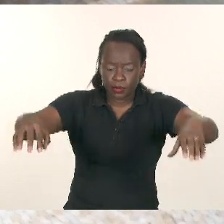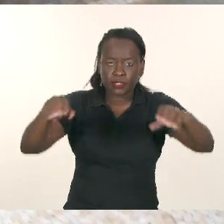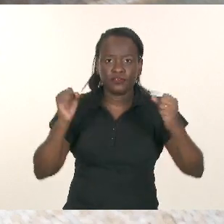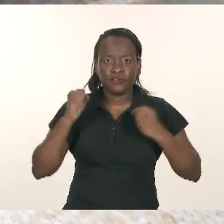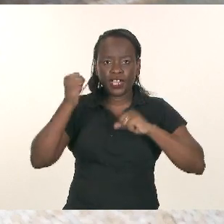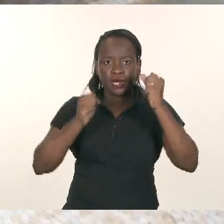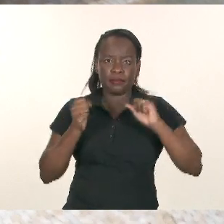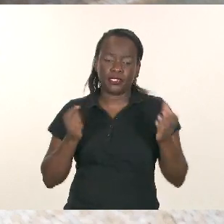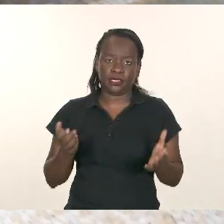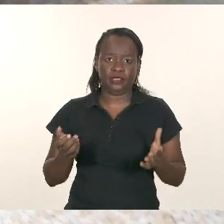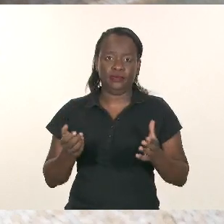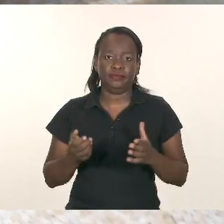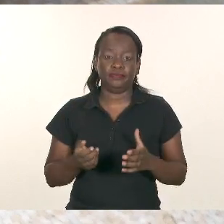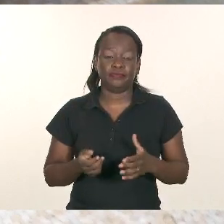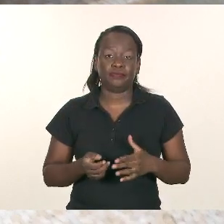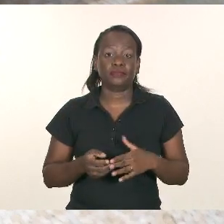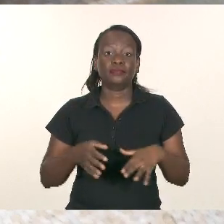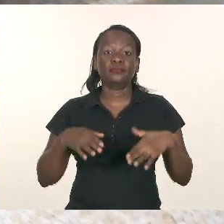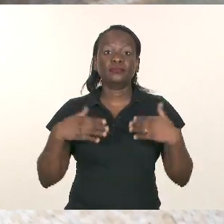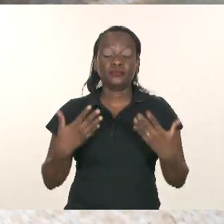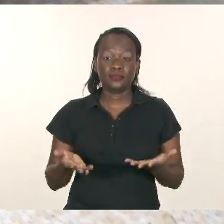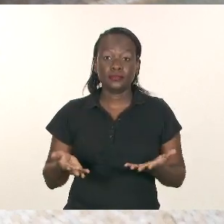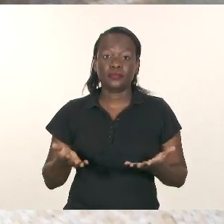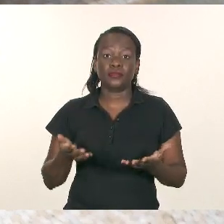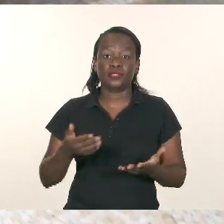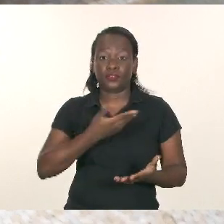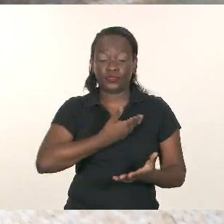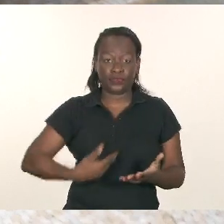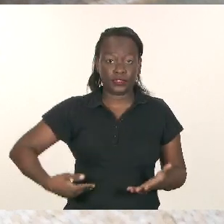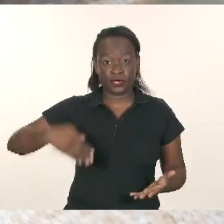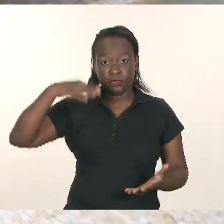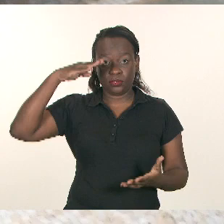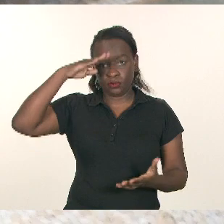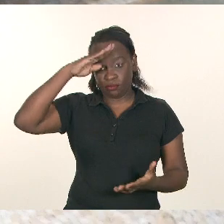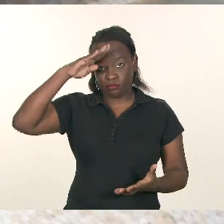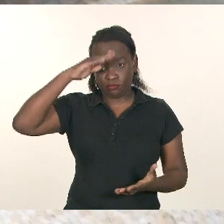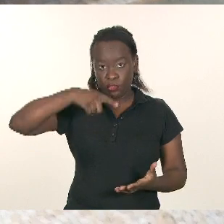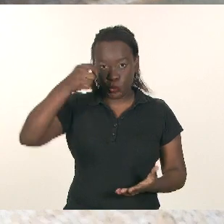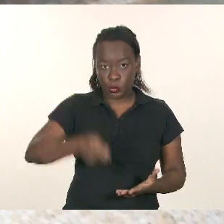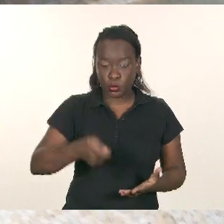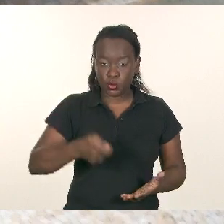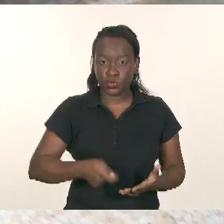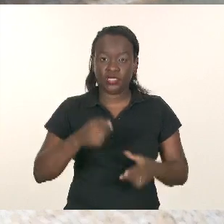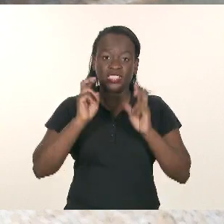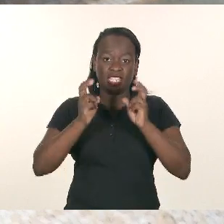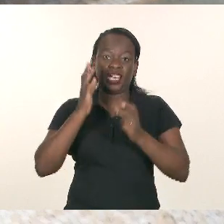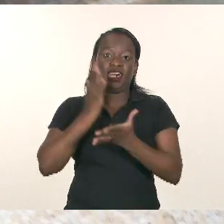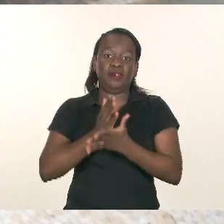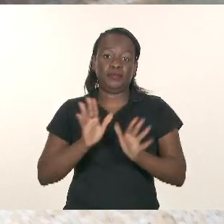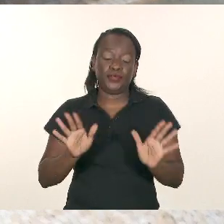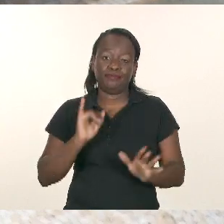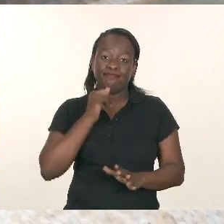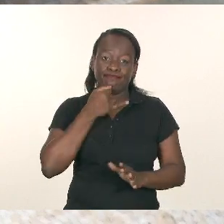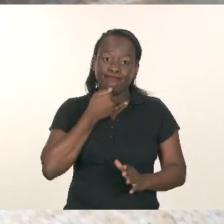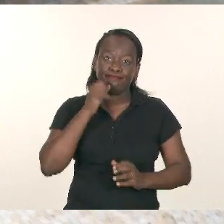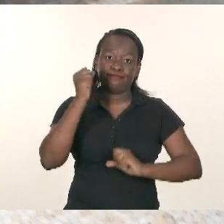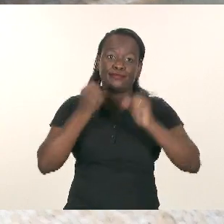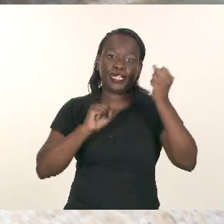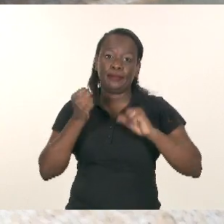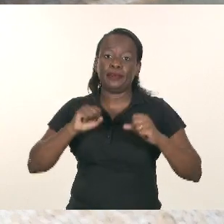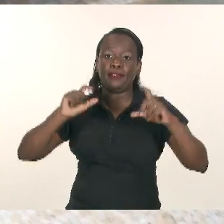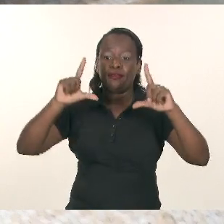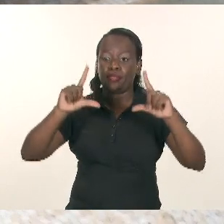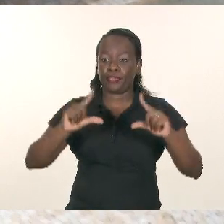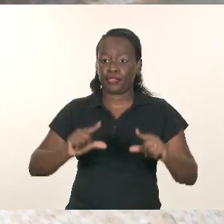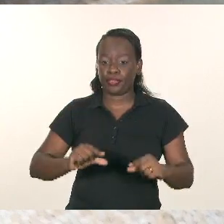da linha do trem. Quando a ditadura acabou com o trem, infelizmente, as fábricas começaram